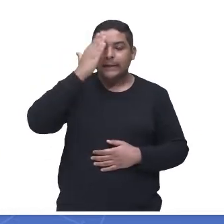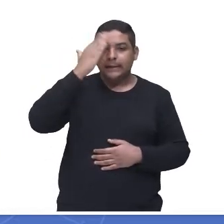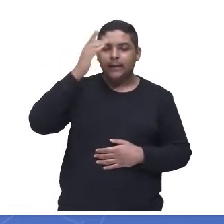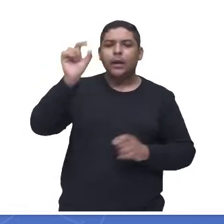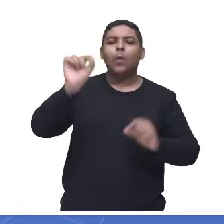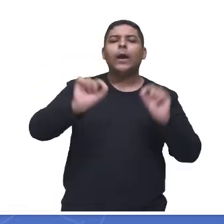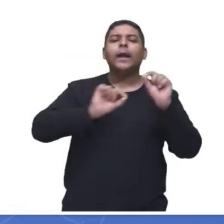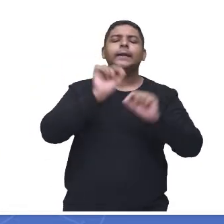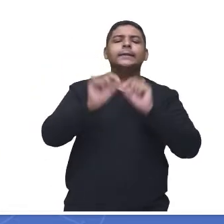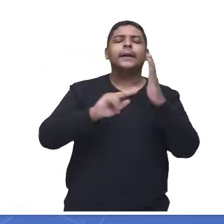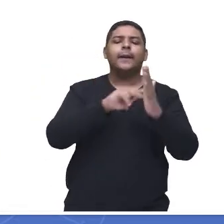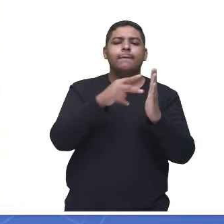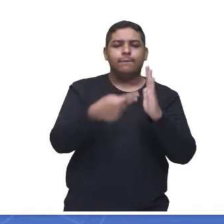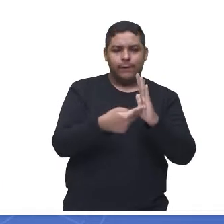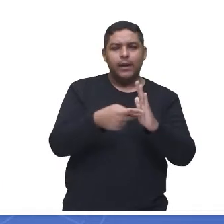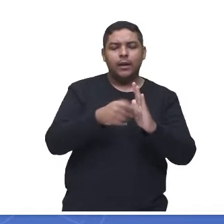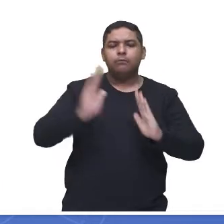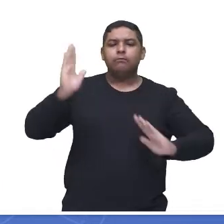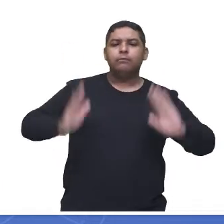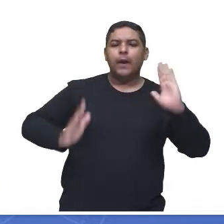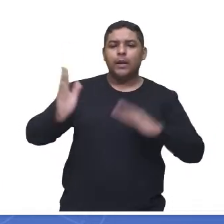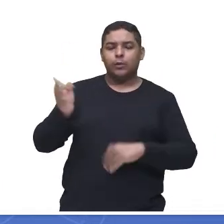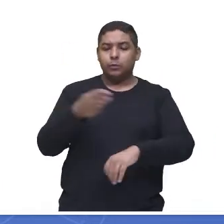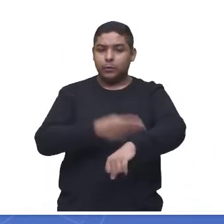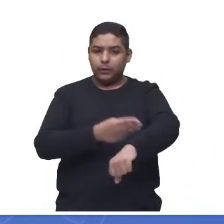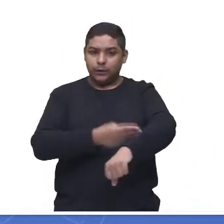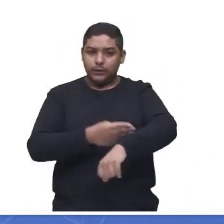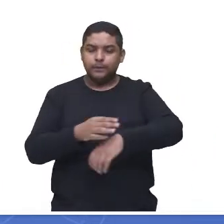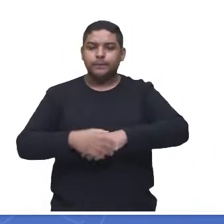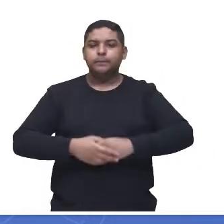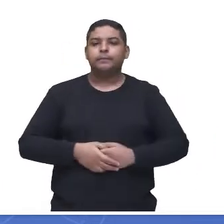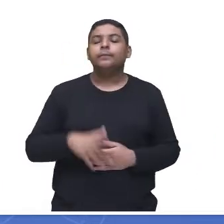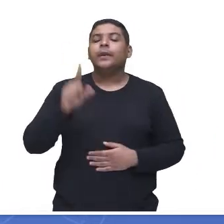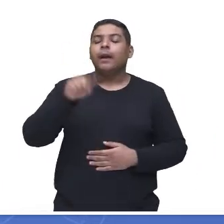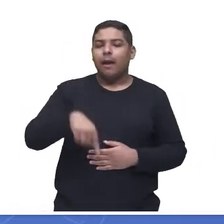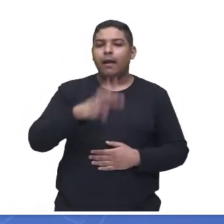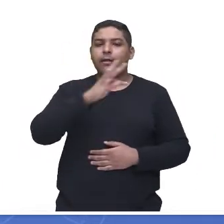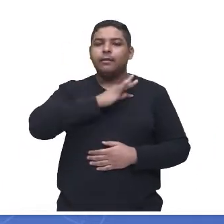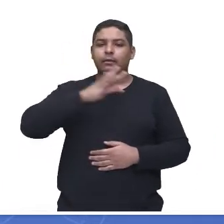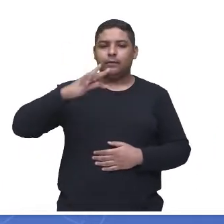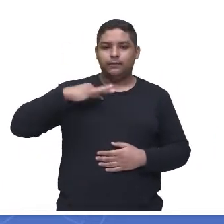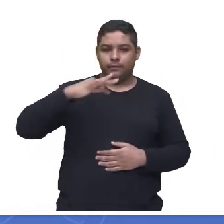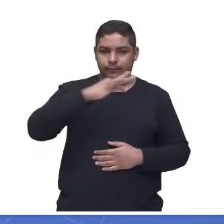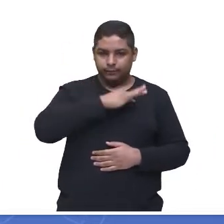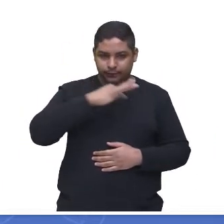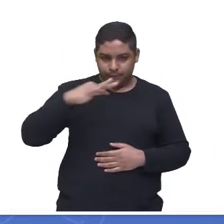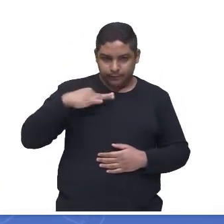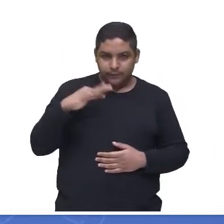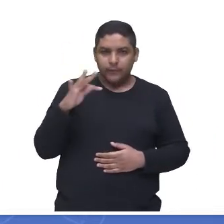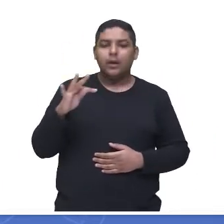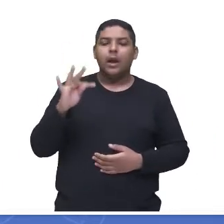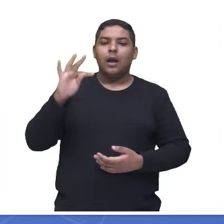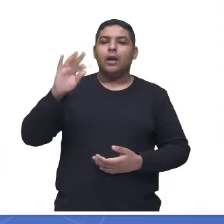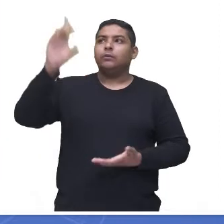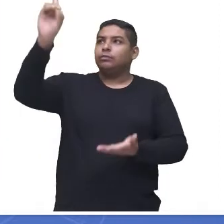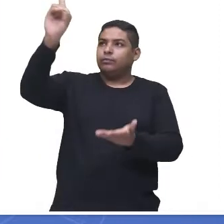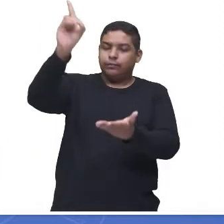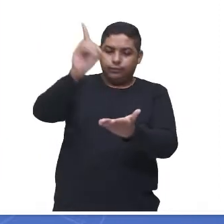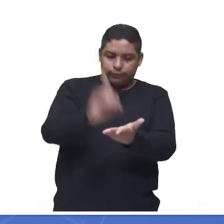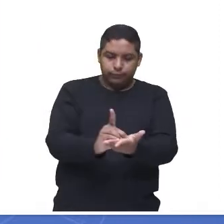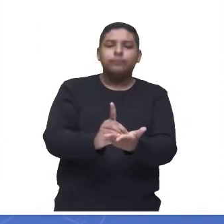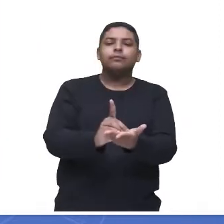moderno, é o período que nós chamamos teocêntrico, é o próximo, né? Esse